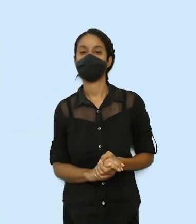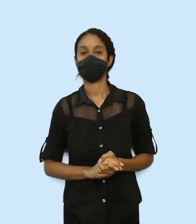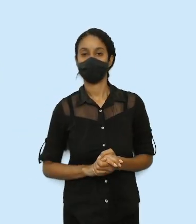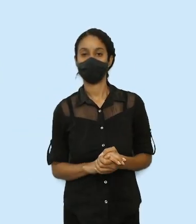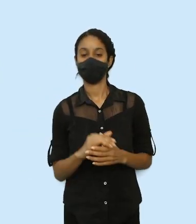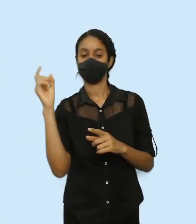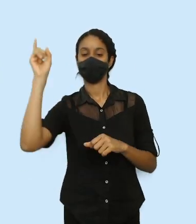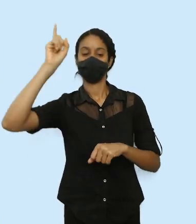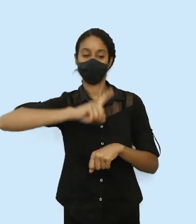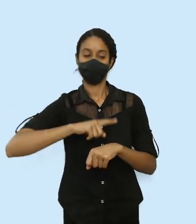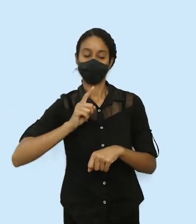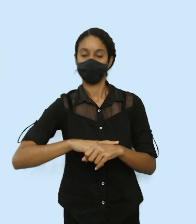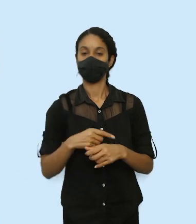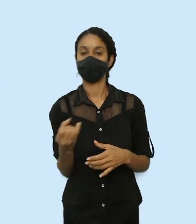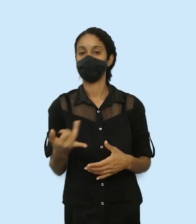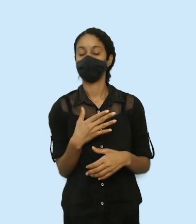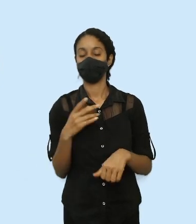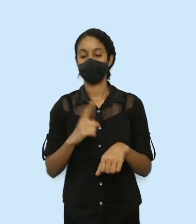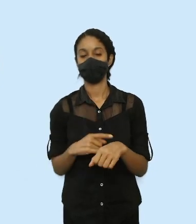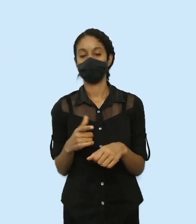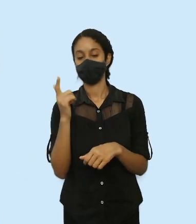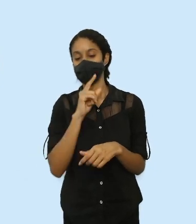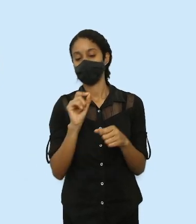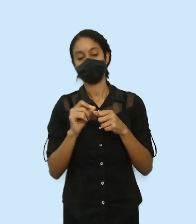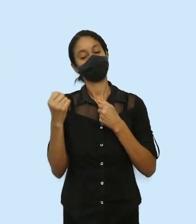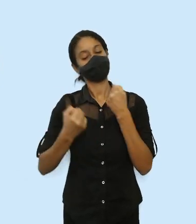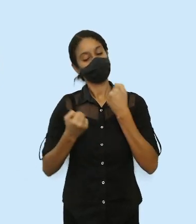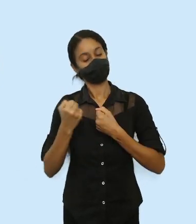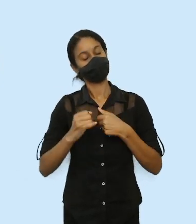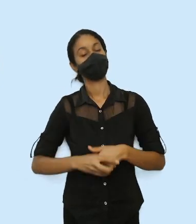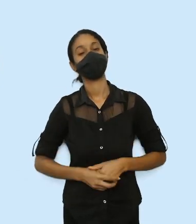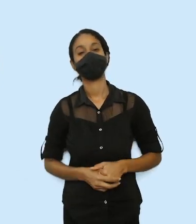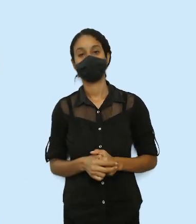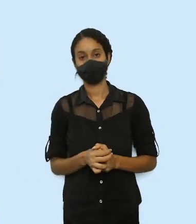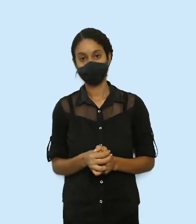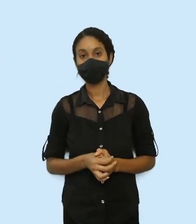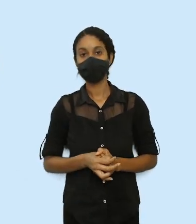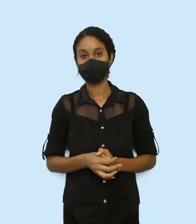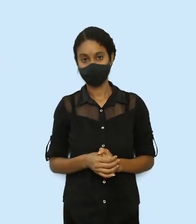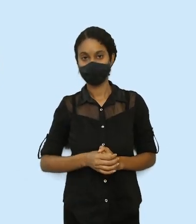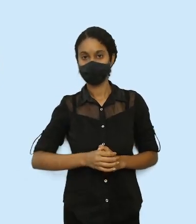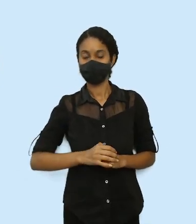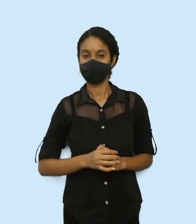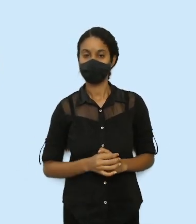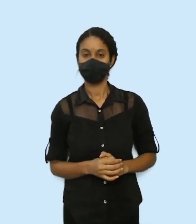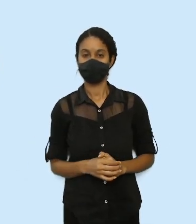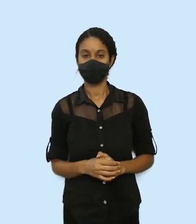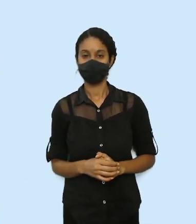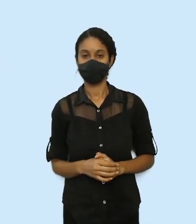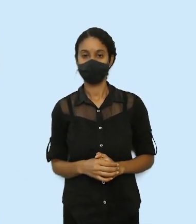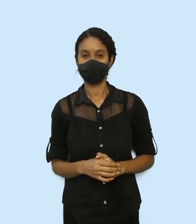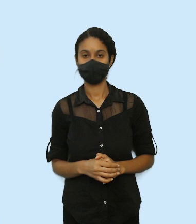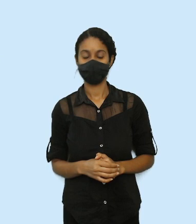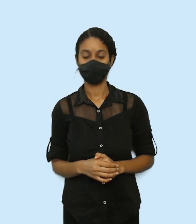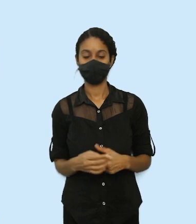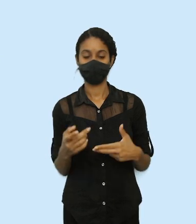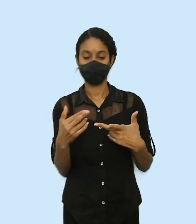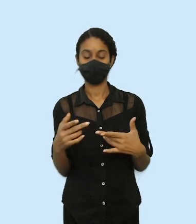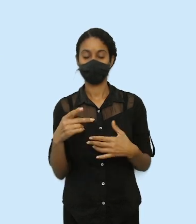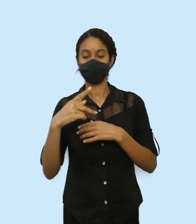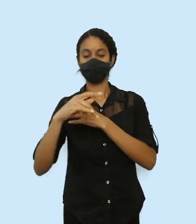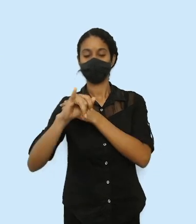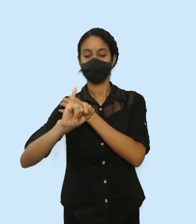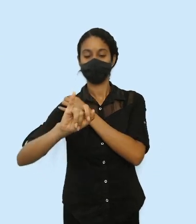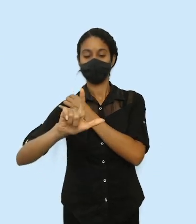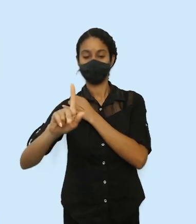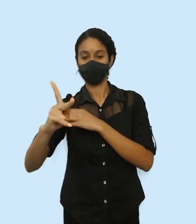por tempo. Então, quanto tempo a gente consegue montar um carro? Quanto tempo a gente consegue montar um rádio de pilha? Então,